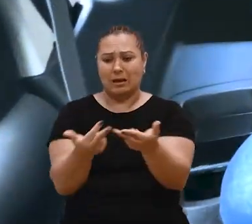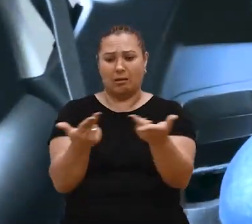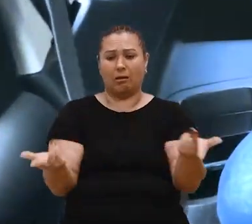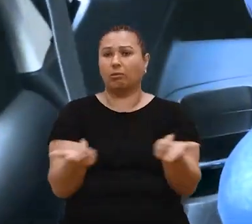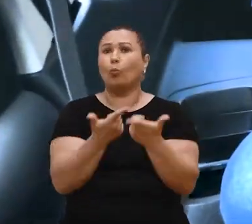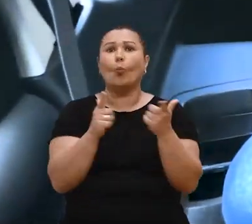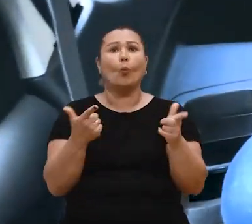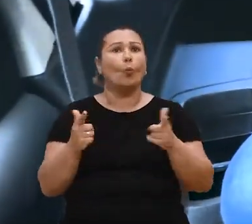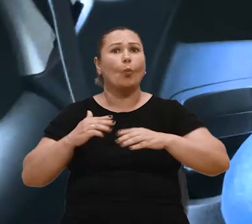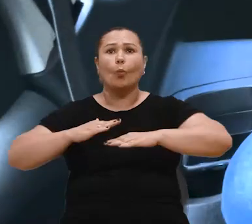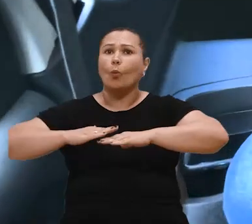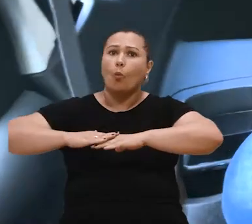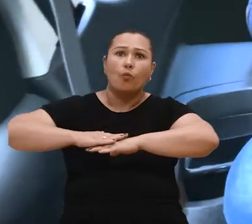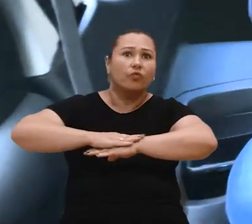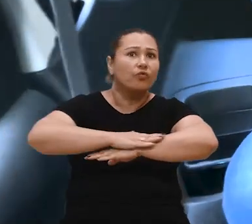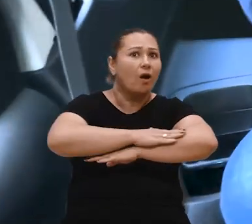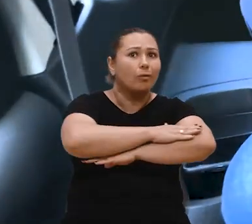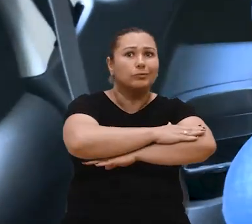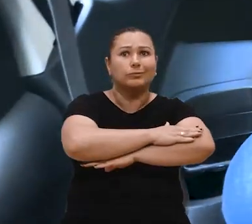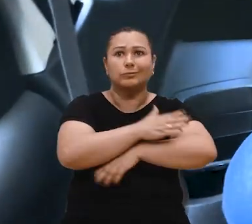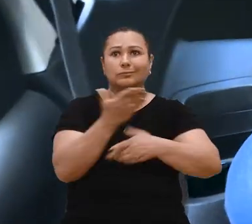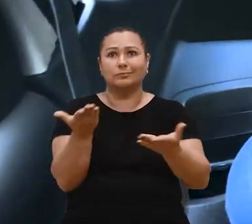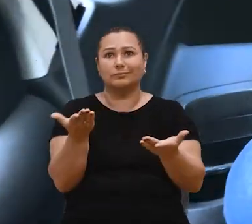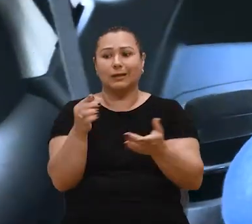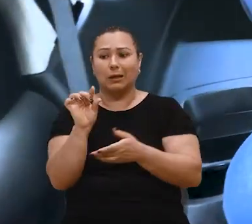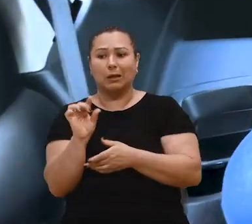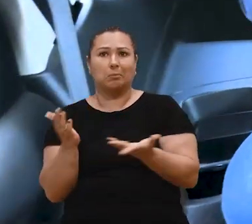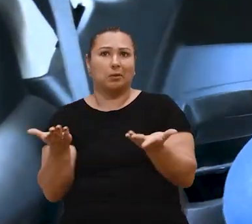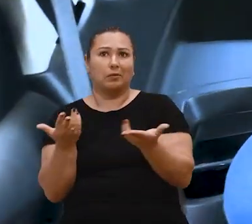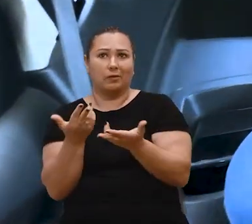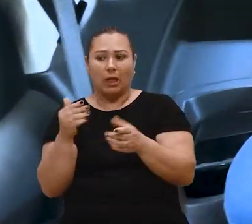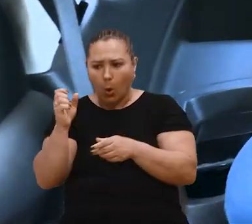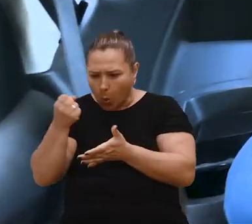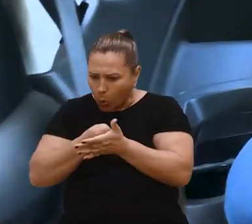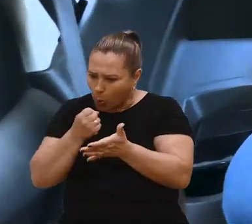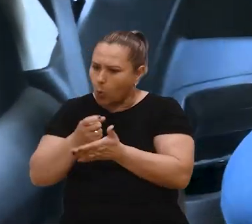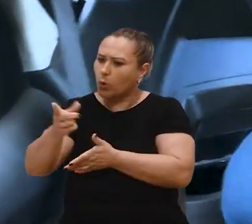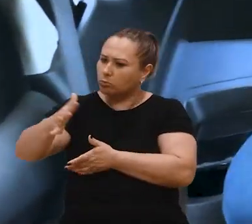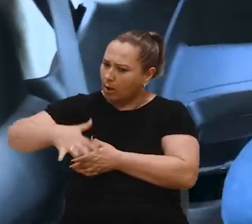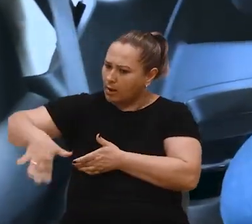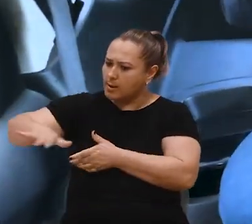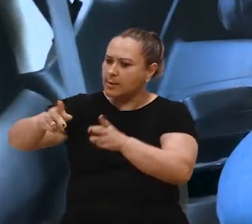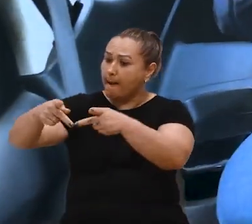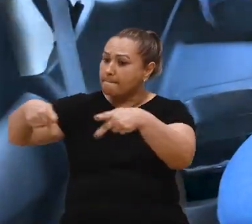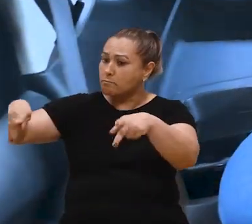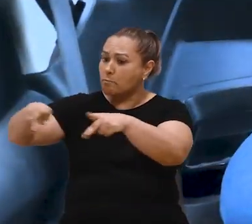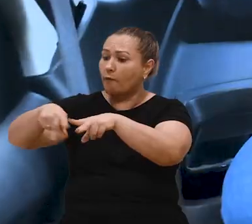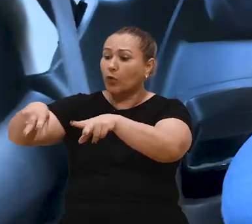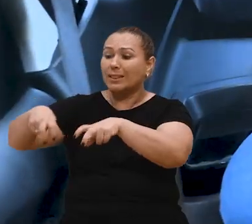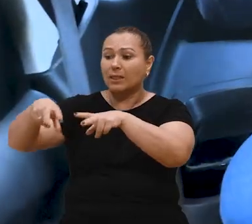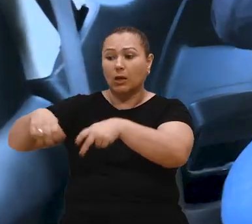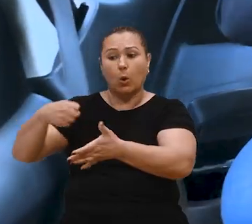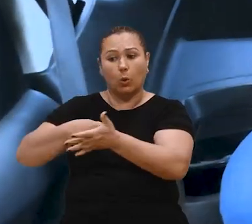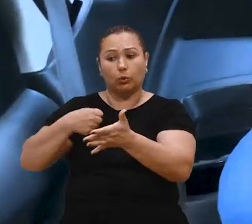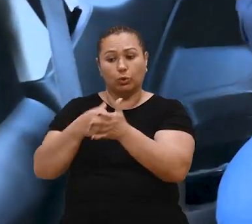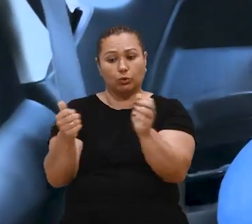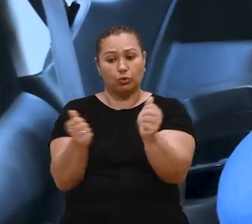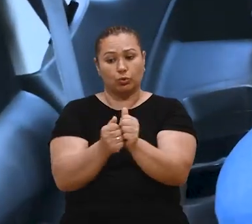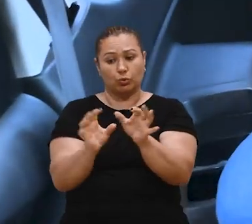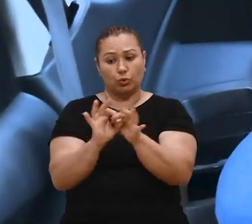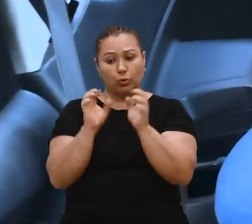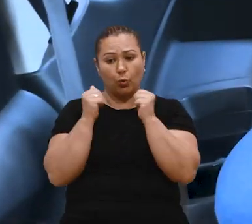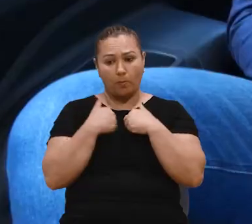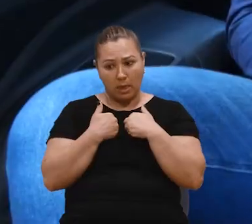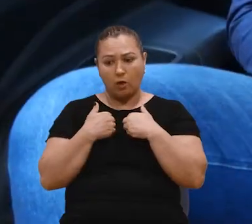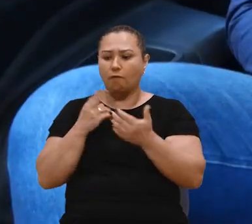asfalto, por quê? Porque tem pouco voto. E eu luto por essa gente. Eu tenho certeza que essa gente lutou comigo, luta comigo e vai